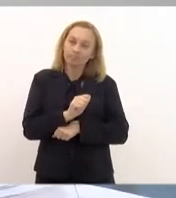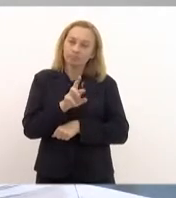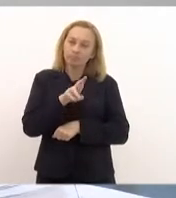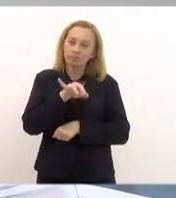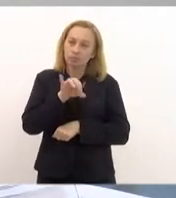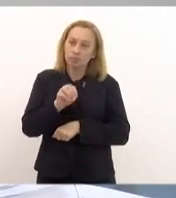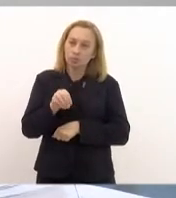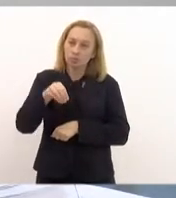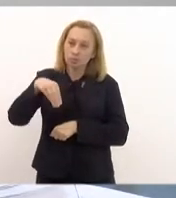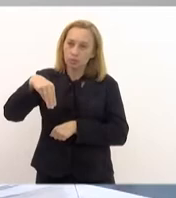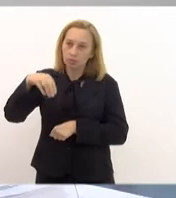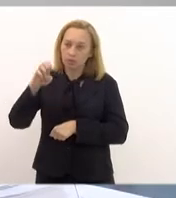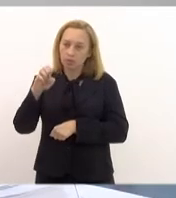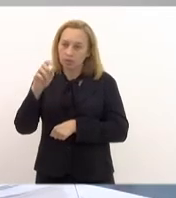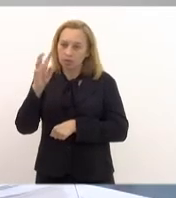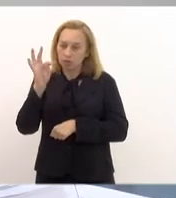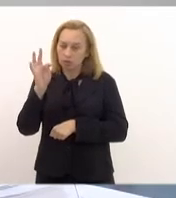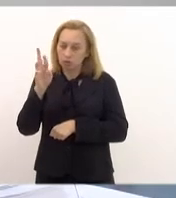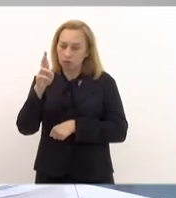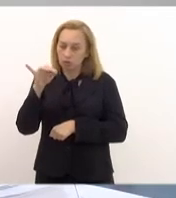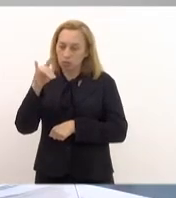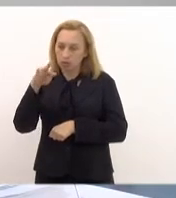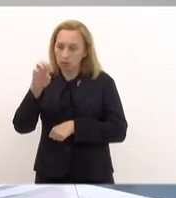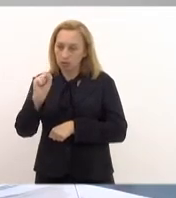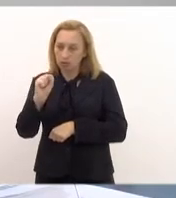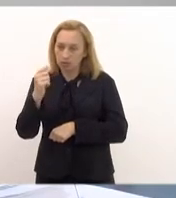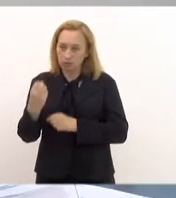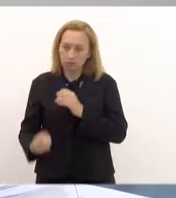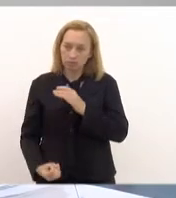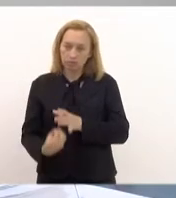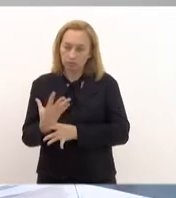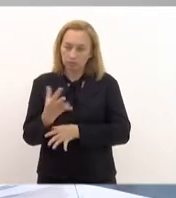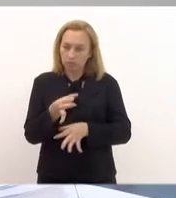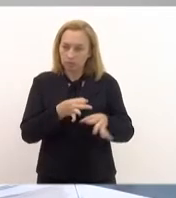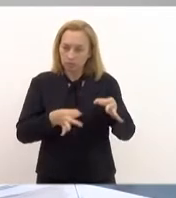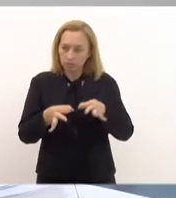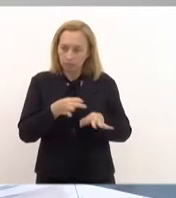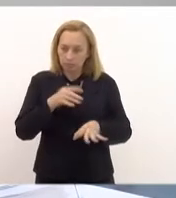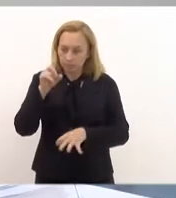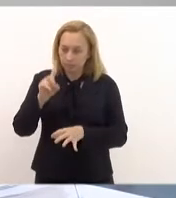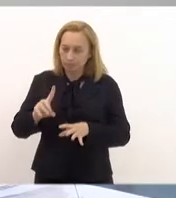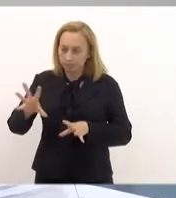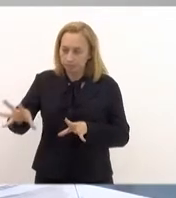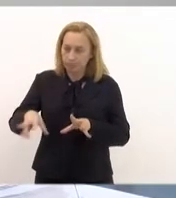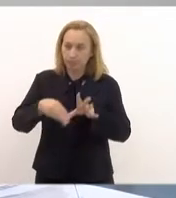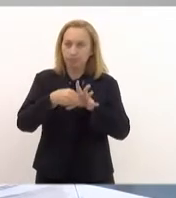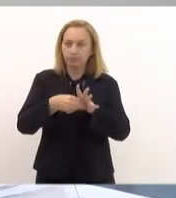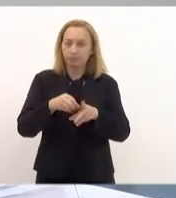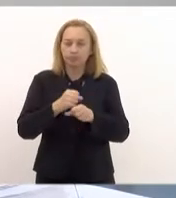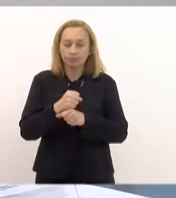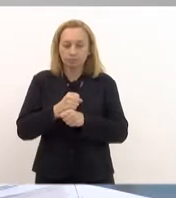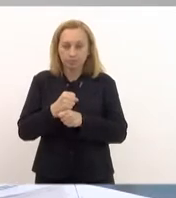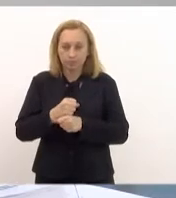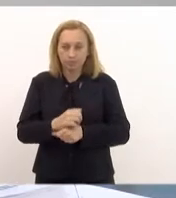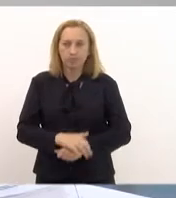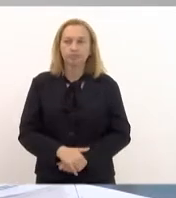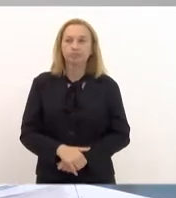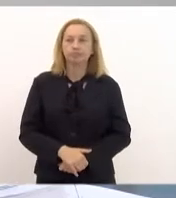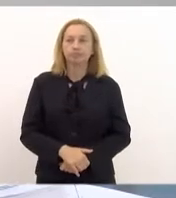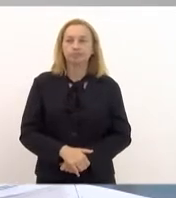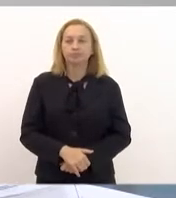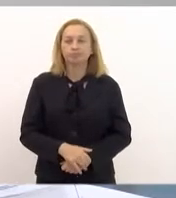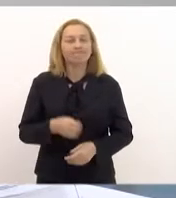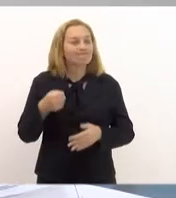Metrópole fosse criado, para que plano diretor fosse instituído. Nós levamos anos. Essa foi